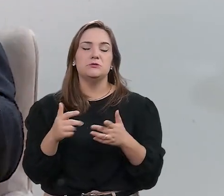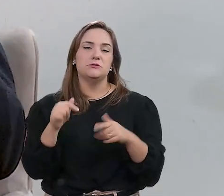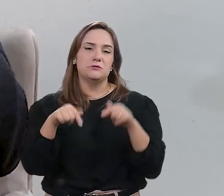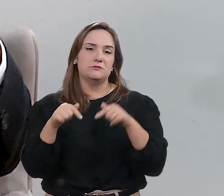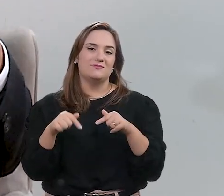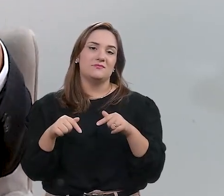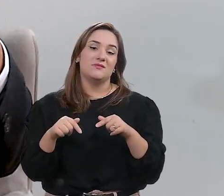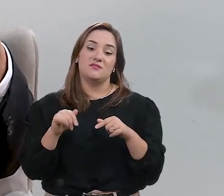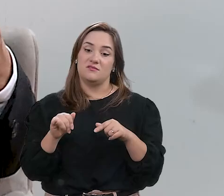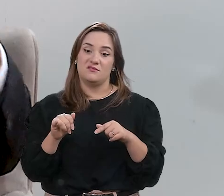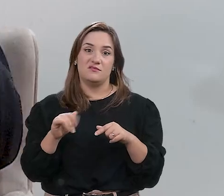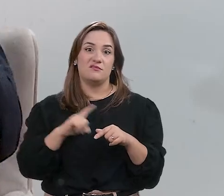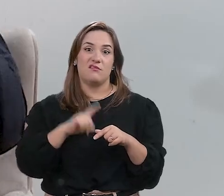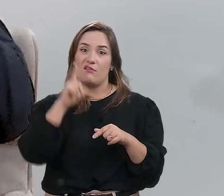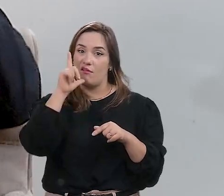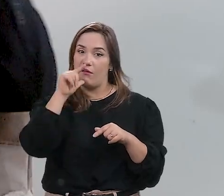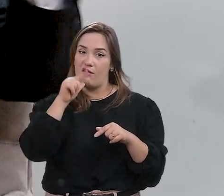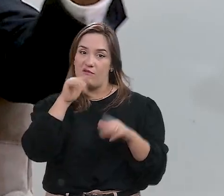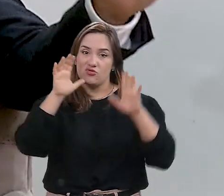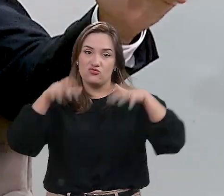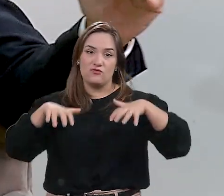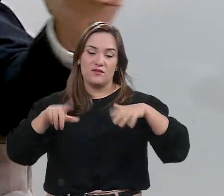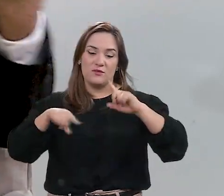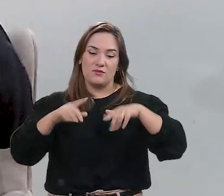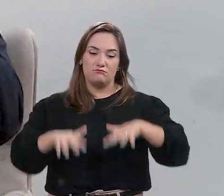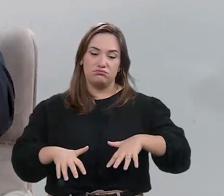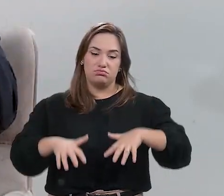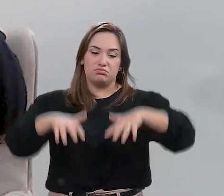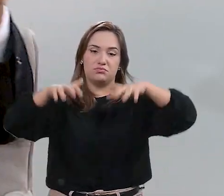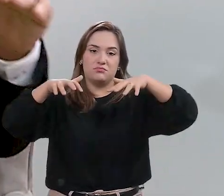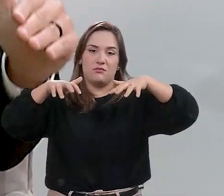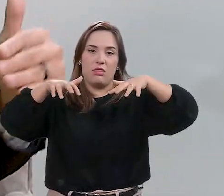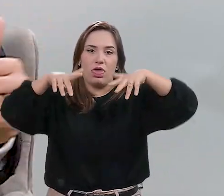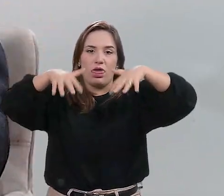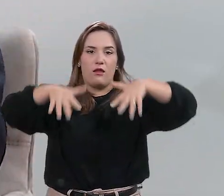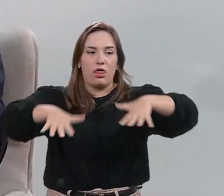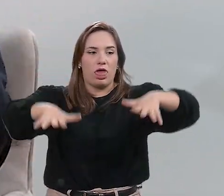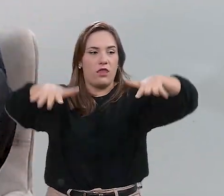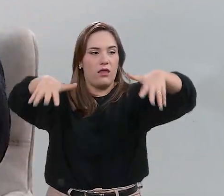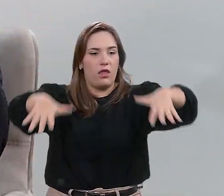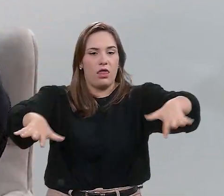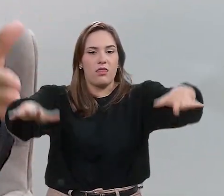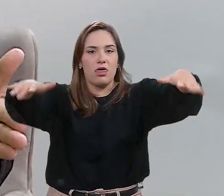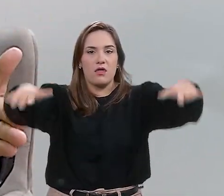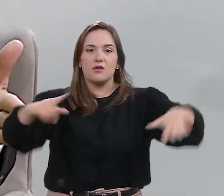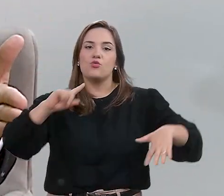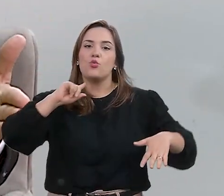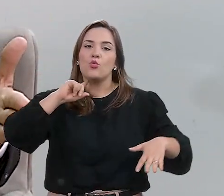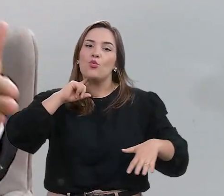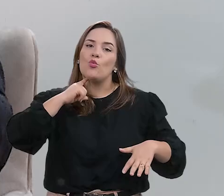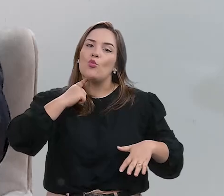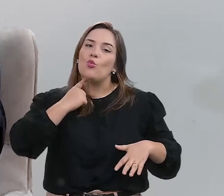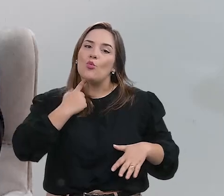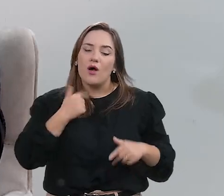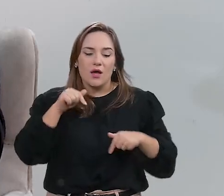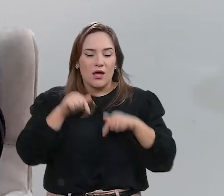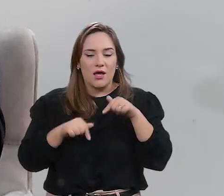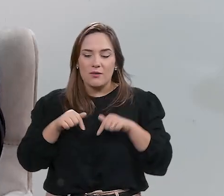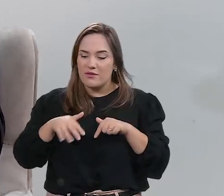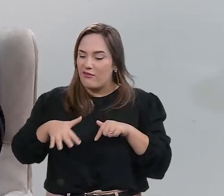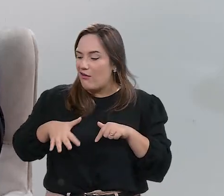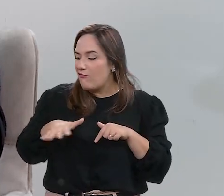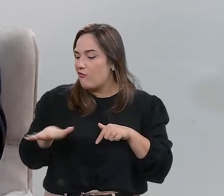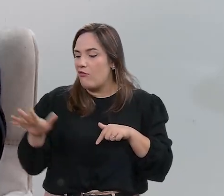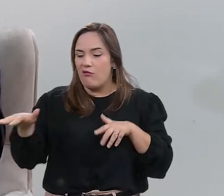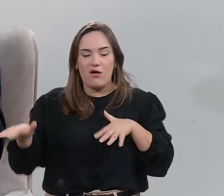ali a possibilidade depois de contaminar grande parte da região do Pantanal com agrotóxicos, né? Sem